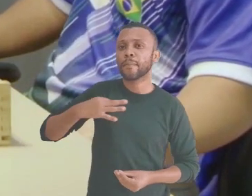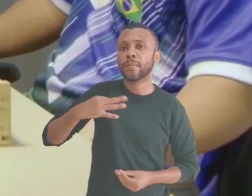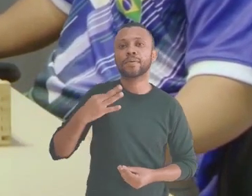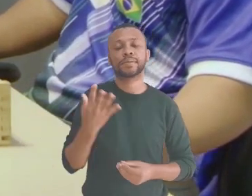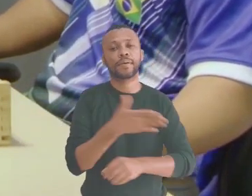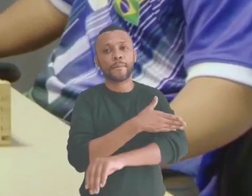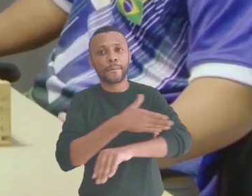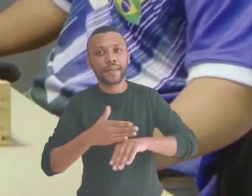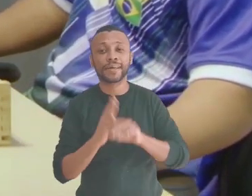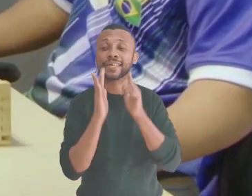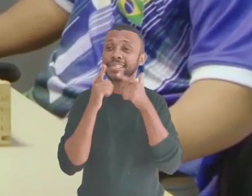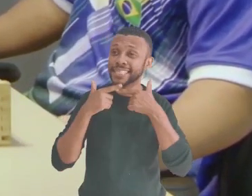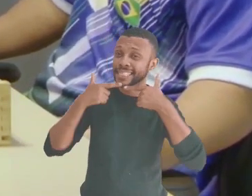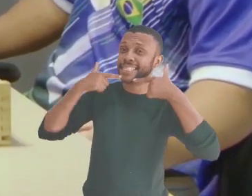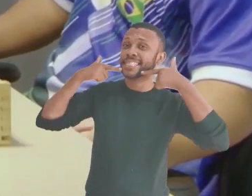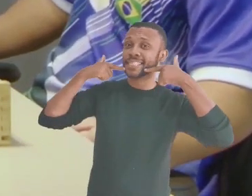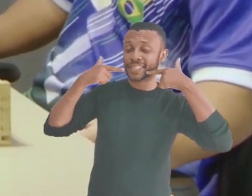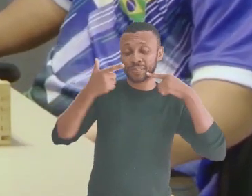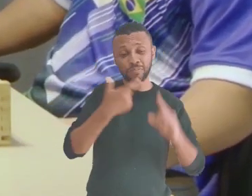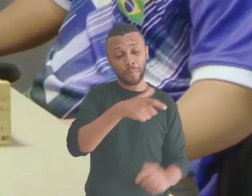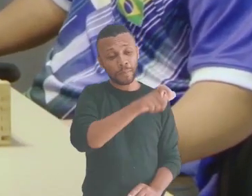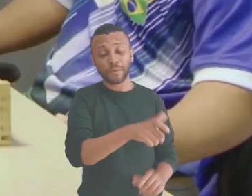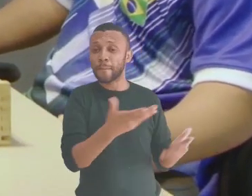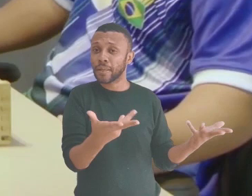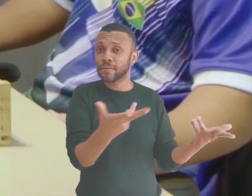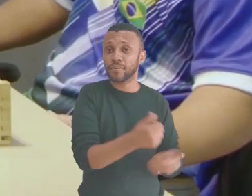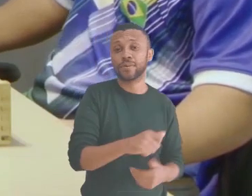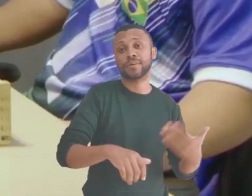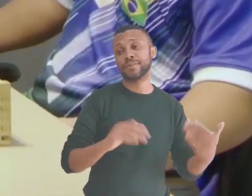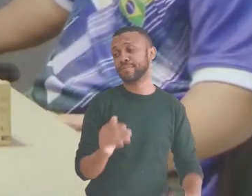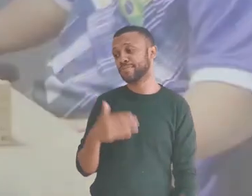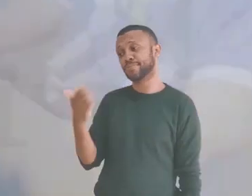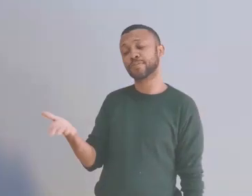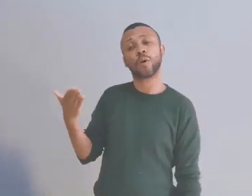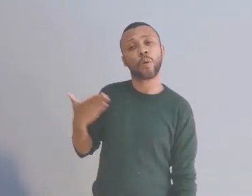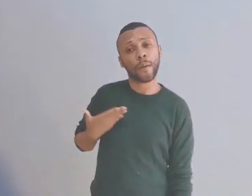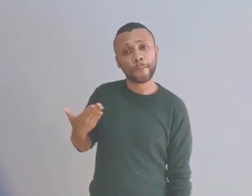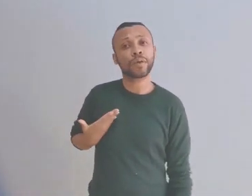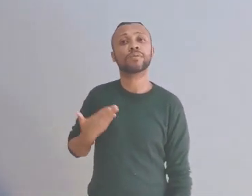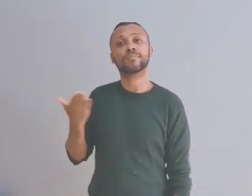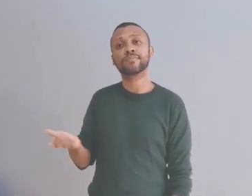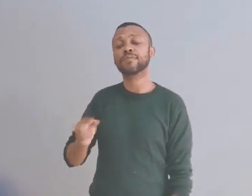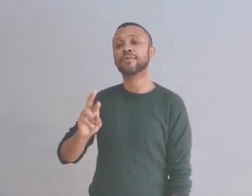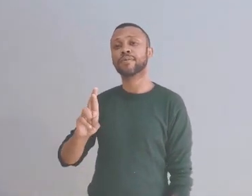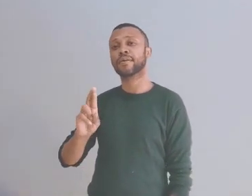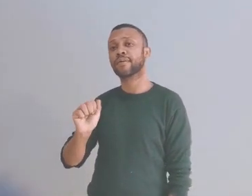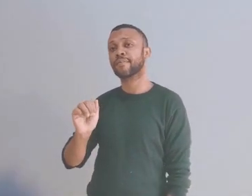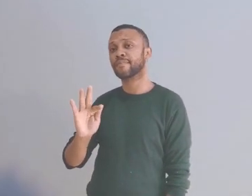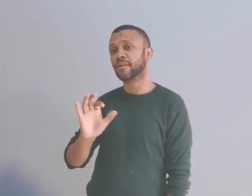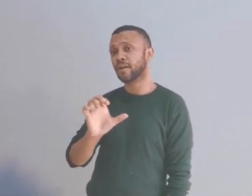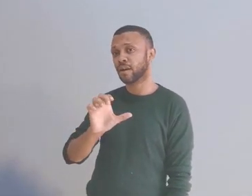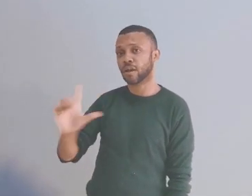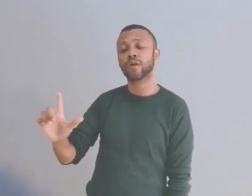Muito sorridente, uma pessoa maravilhosa. E do outro lado, outro amigo, tá? O Rafael, que está